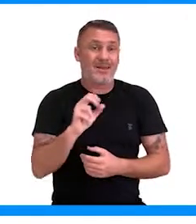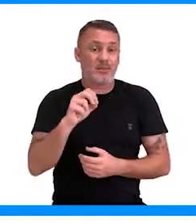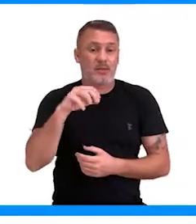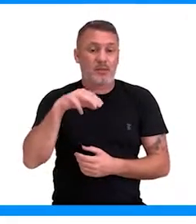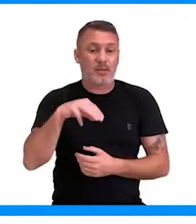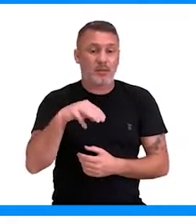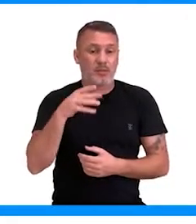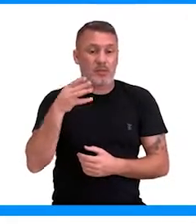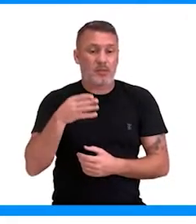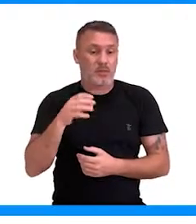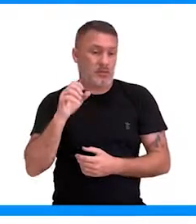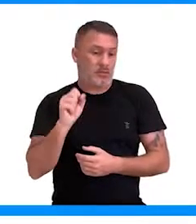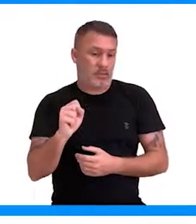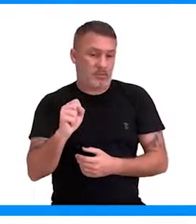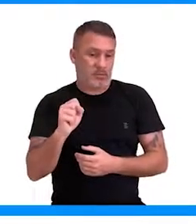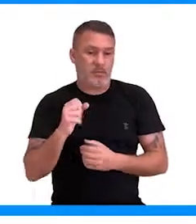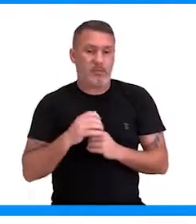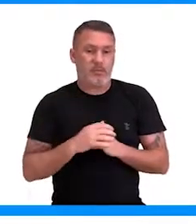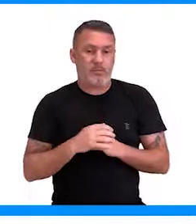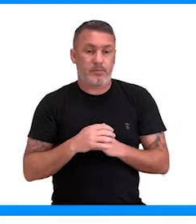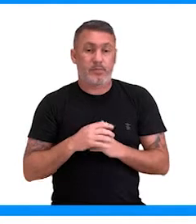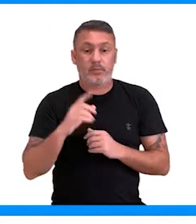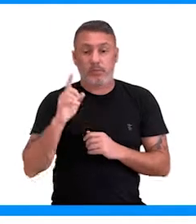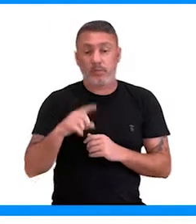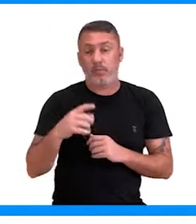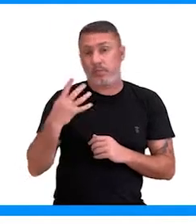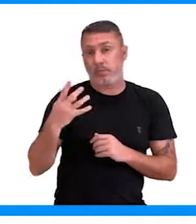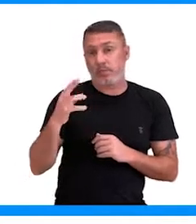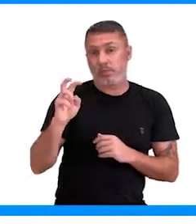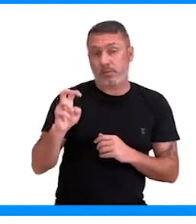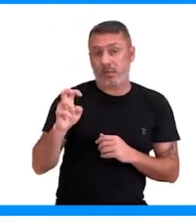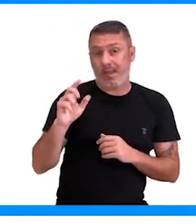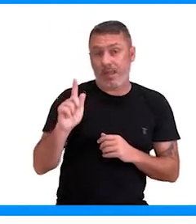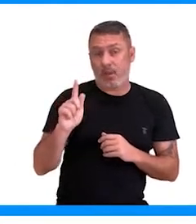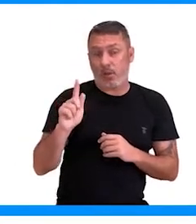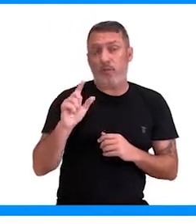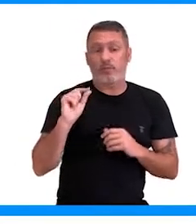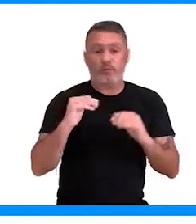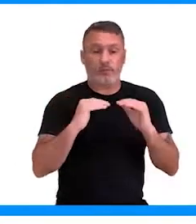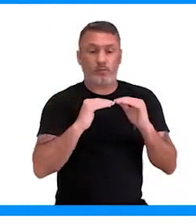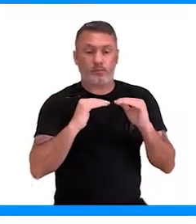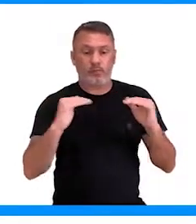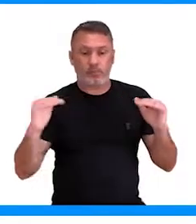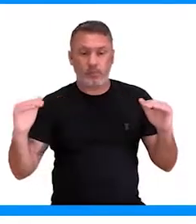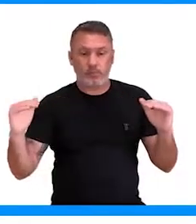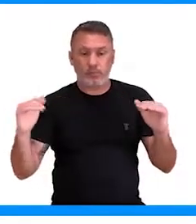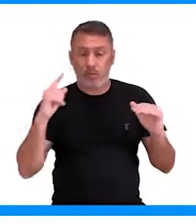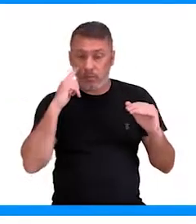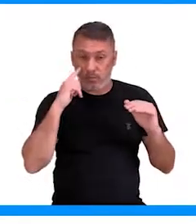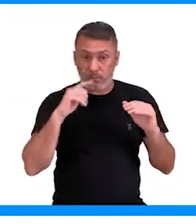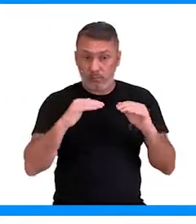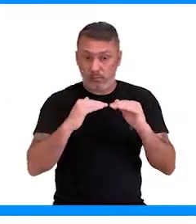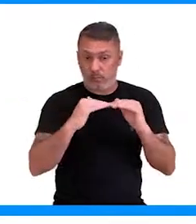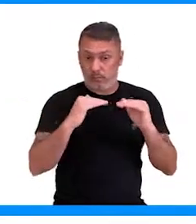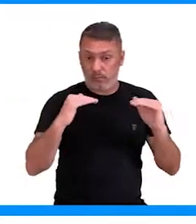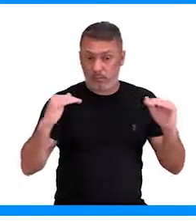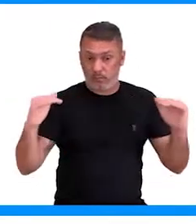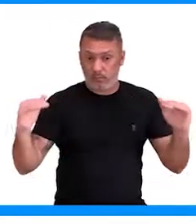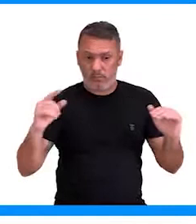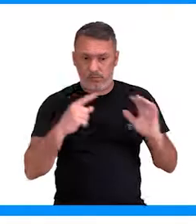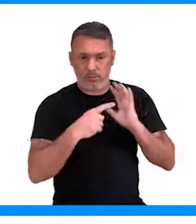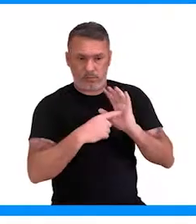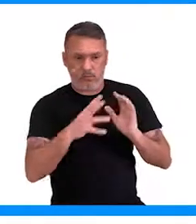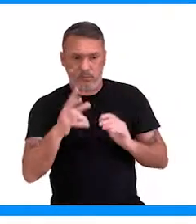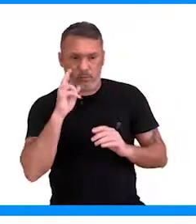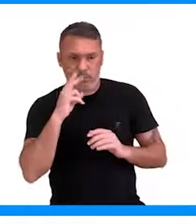segundo, em módulo, a 45 graus com a horizontal. Olha só, o ângulo de 45 graus